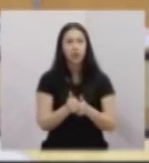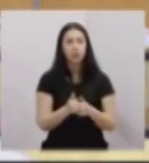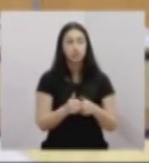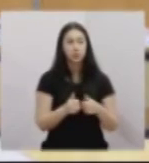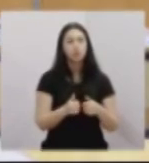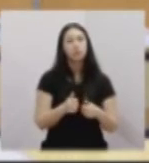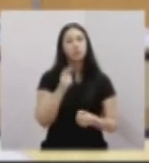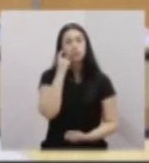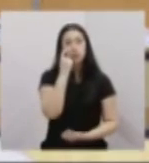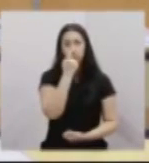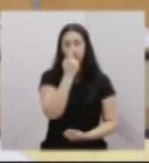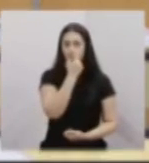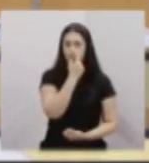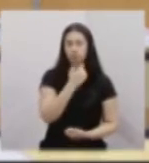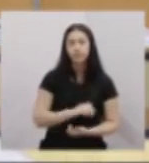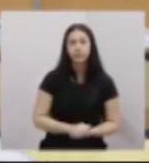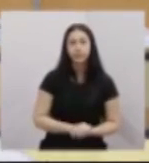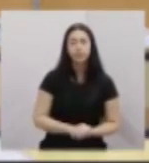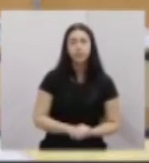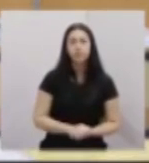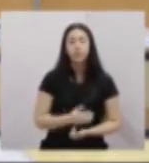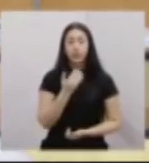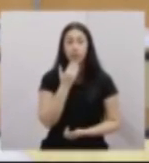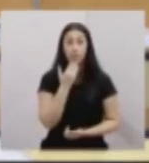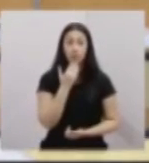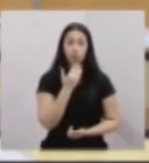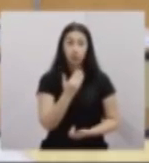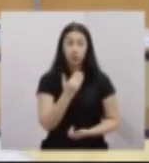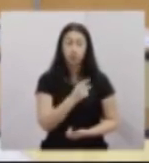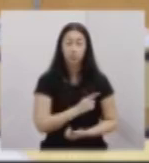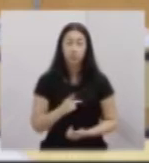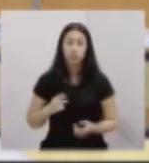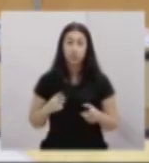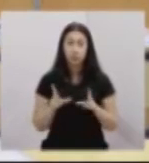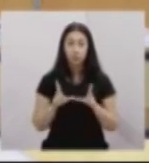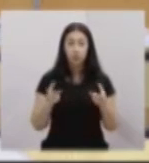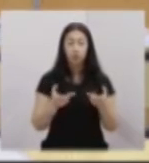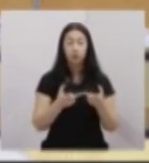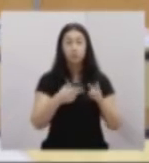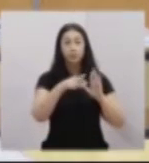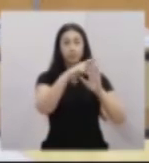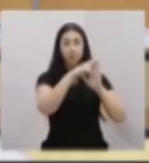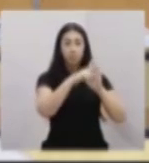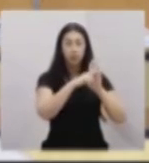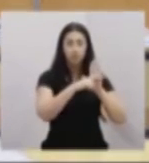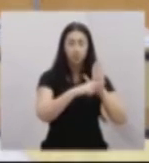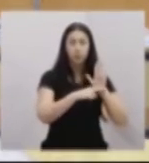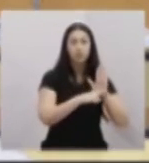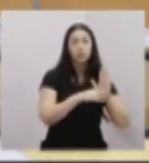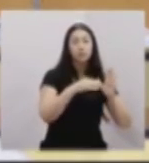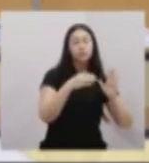Parque Meia Lua. Requeremos ao excelentíssimo senhor presidente dessa casa, ouvida e aprovada pelo egrégio plenário,